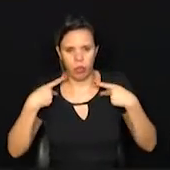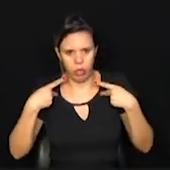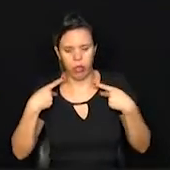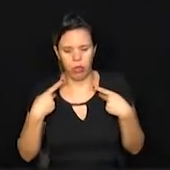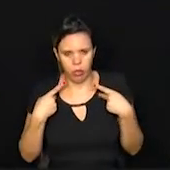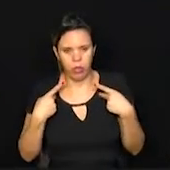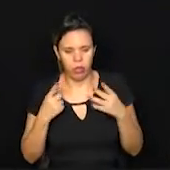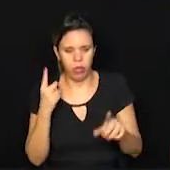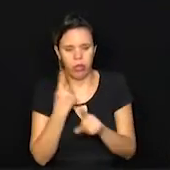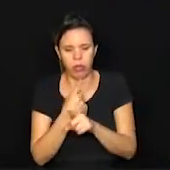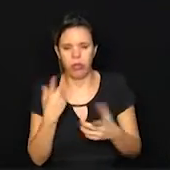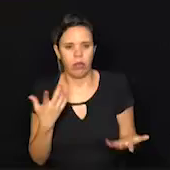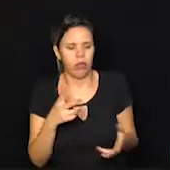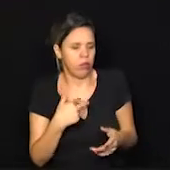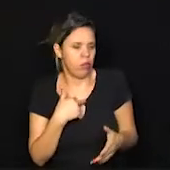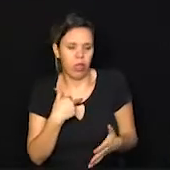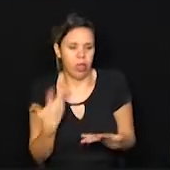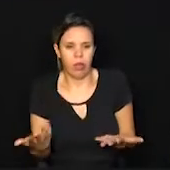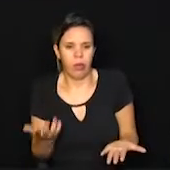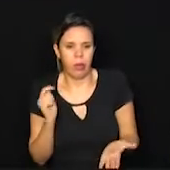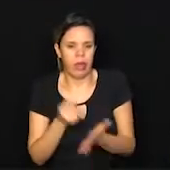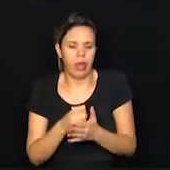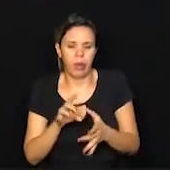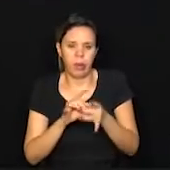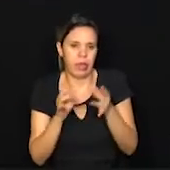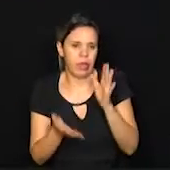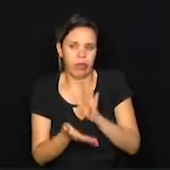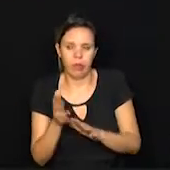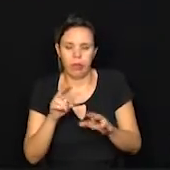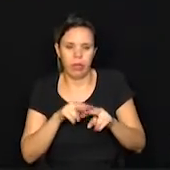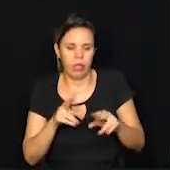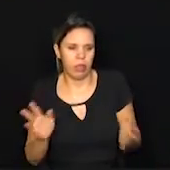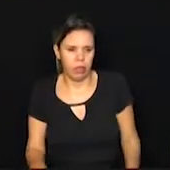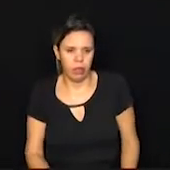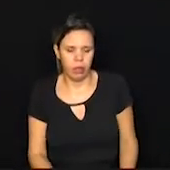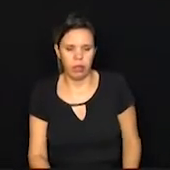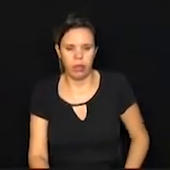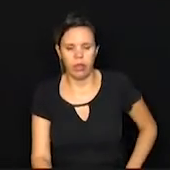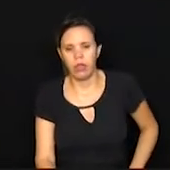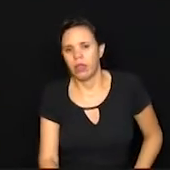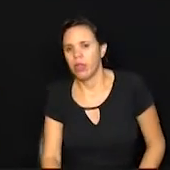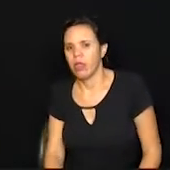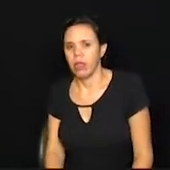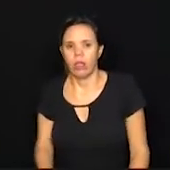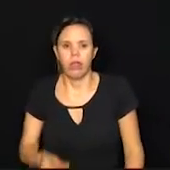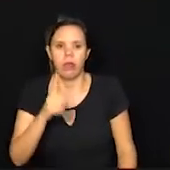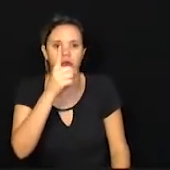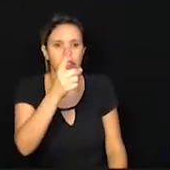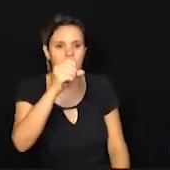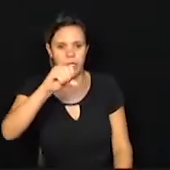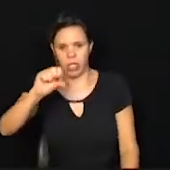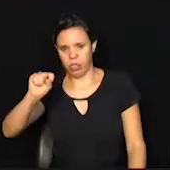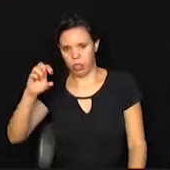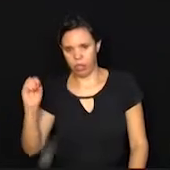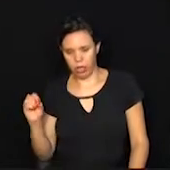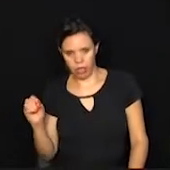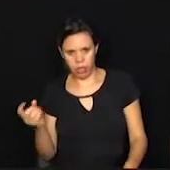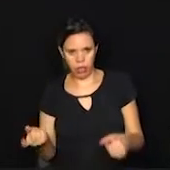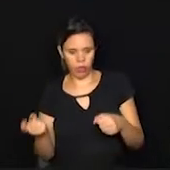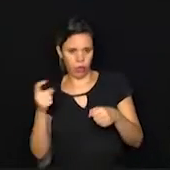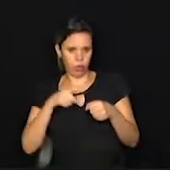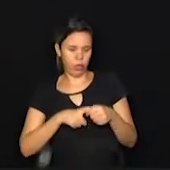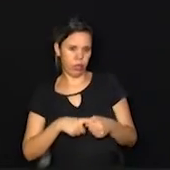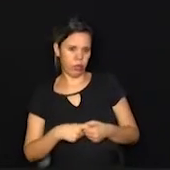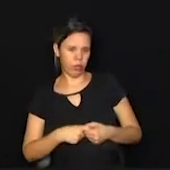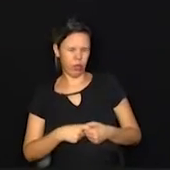considerados crimes I am Ah pois muito bem aí a partir de 1980 Nós voltamos a uma